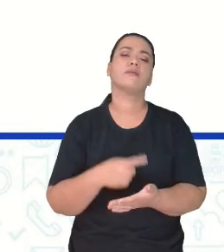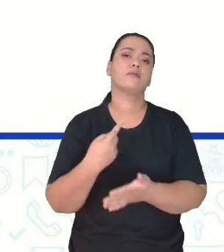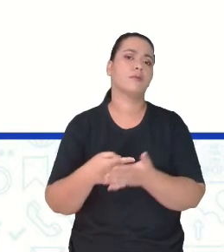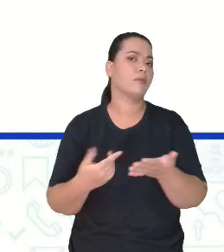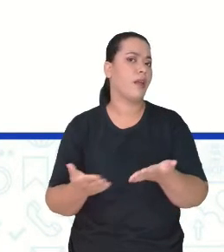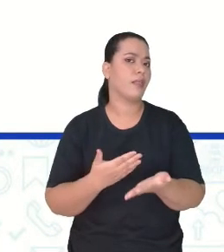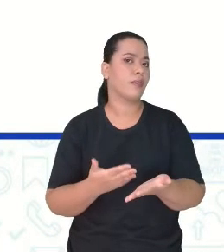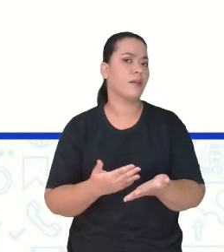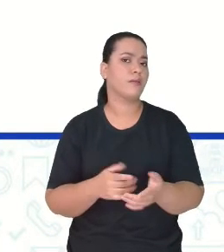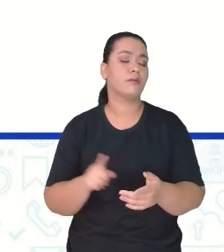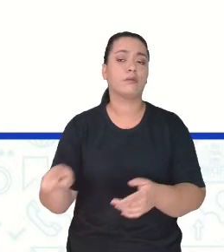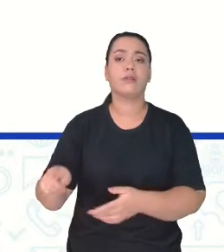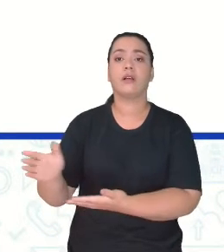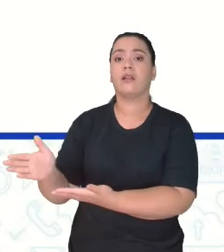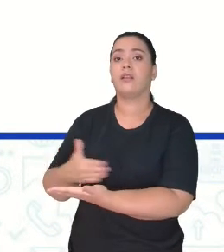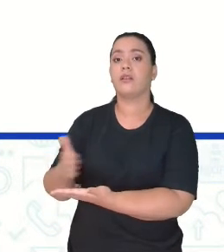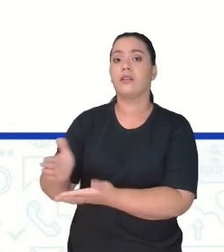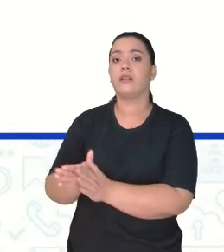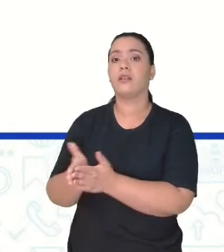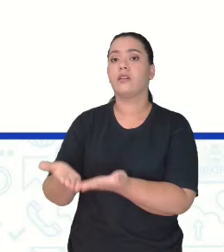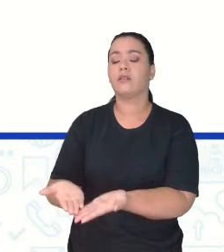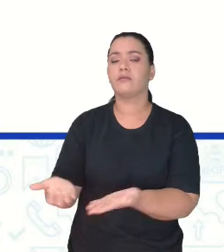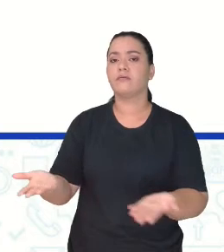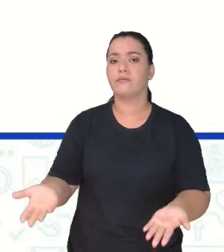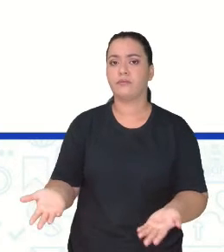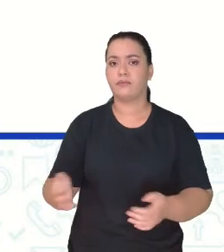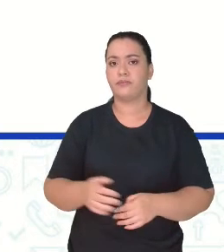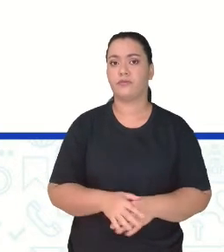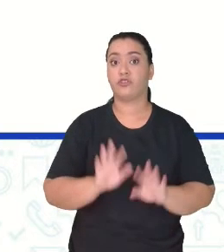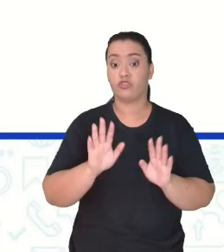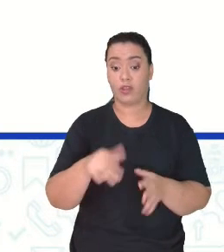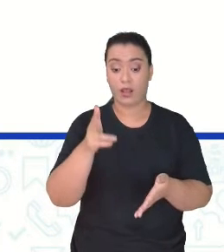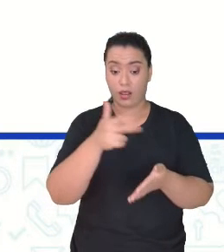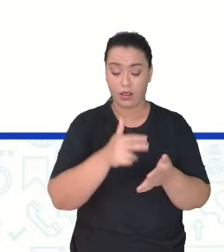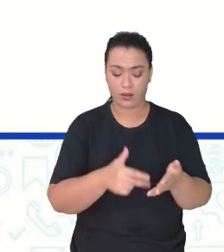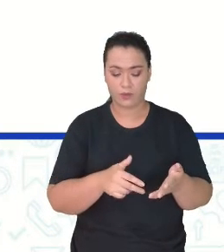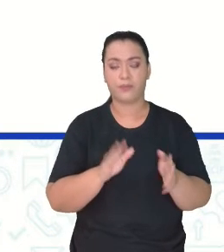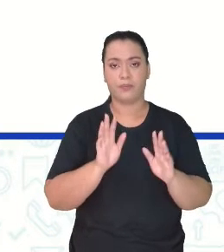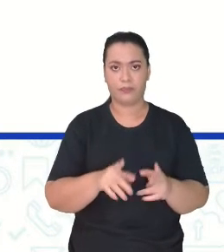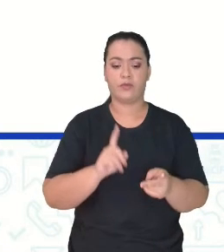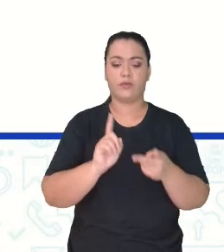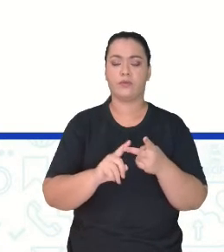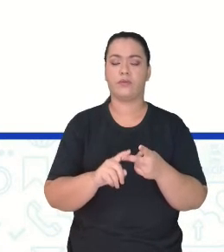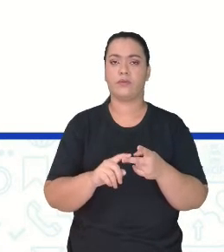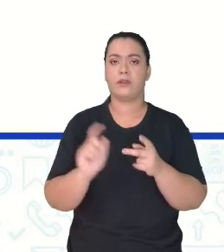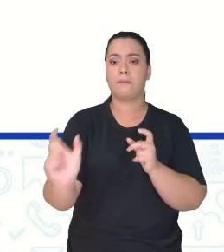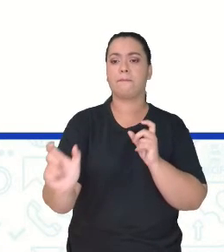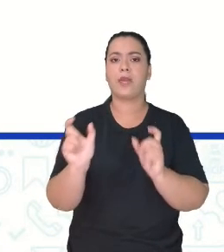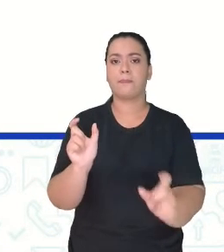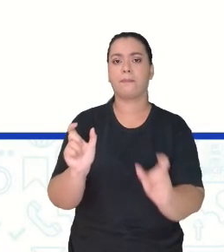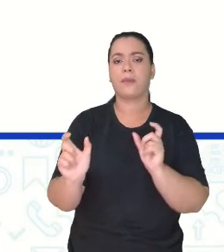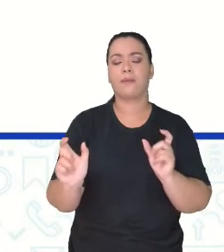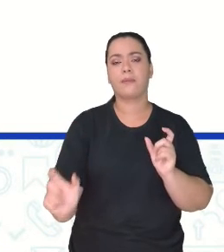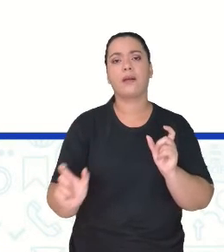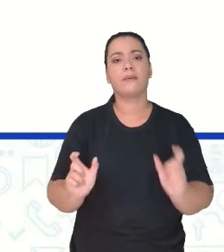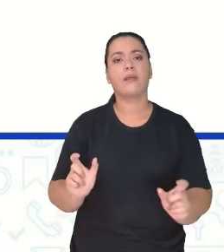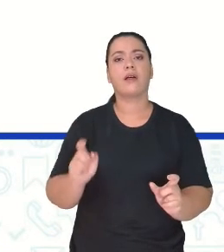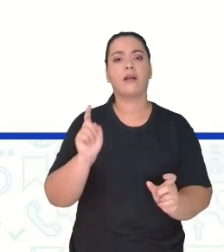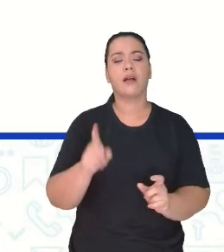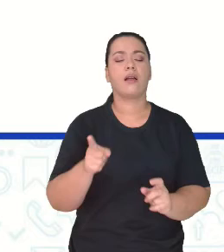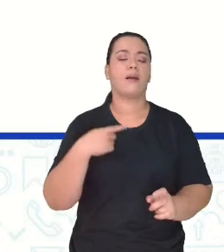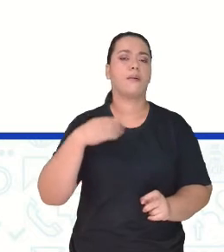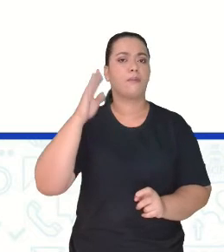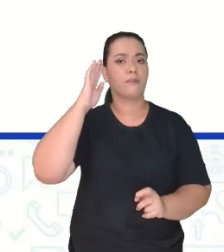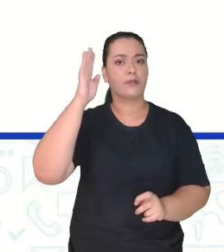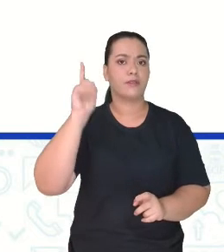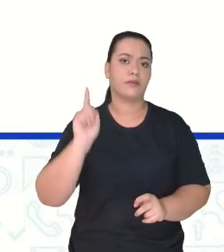e pelo livro? Então, primeiro passinho aí, lemos o problema. Segundo passo, anotamos aí,